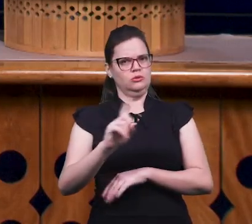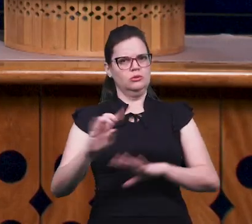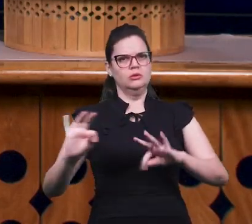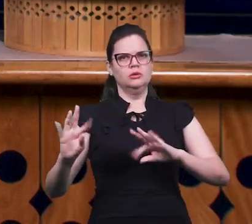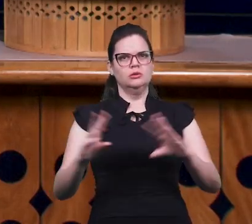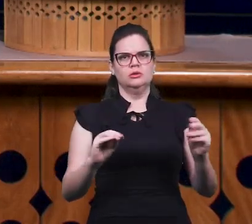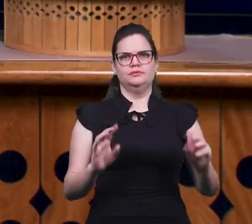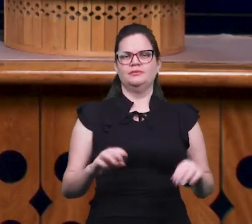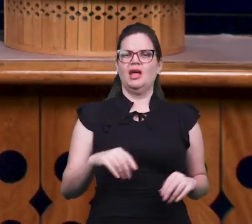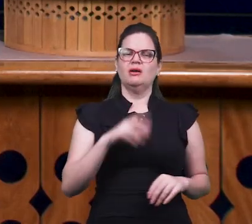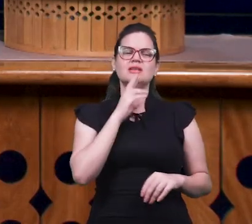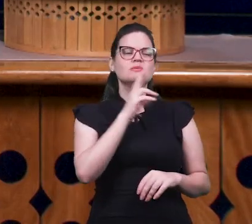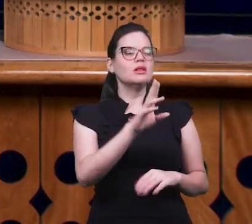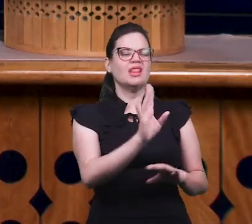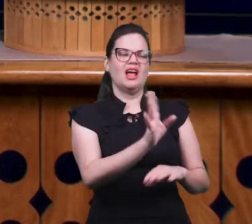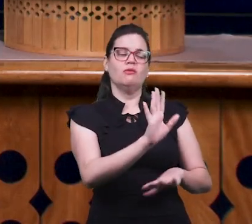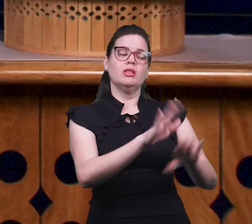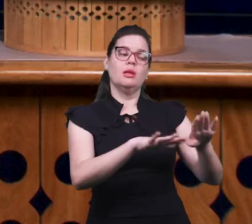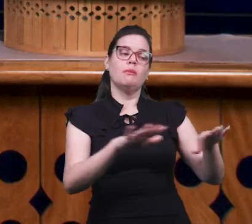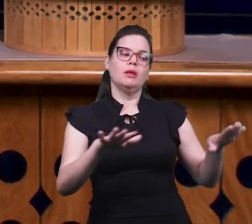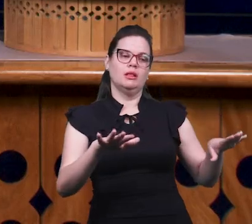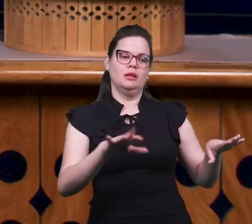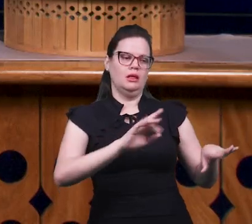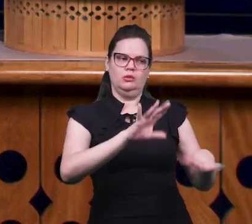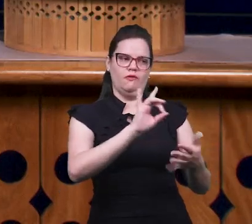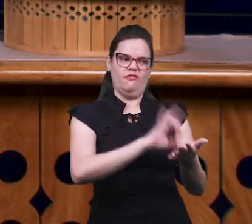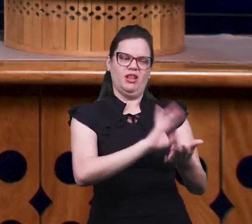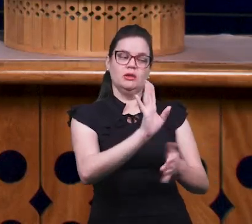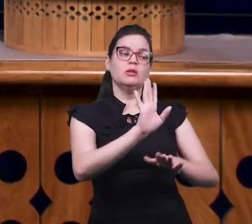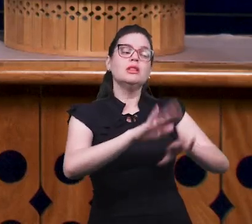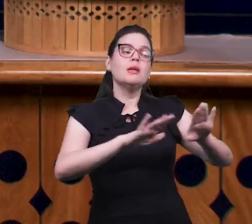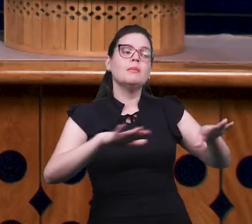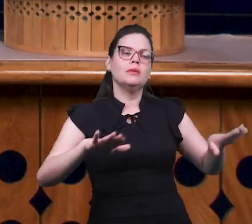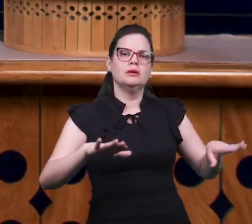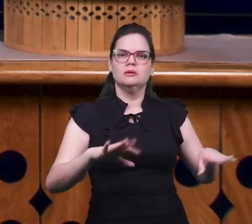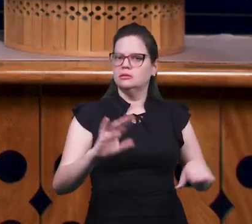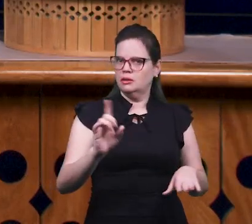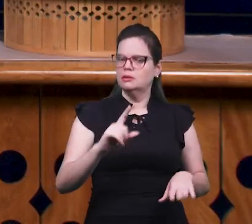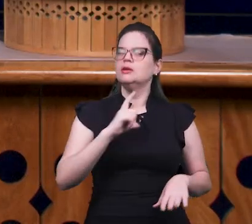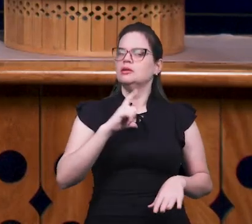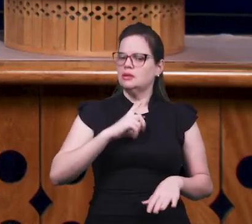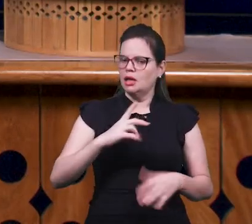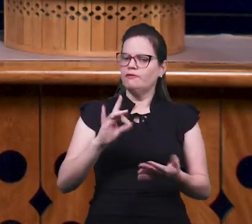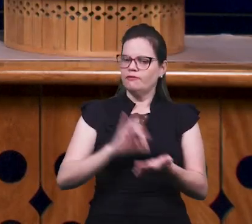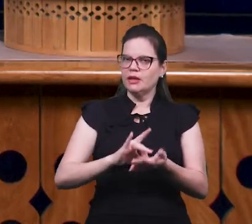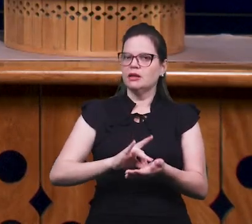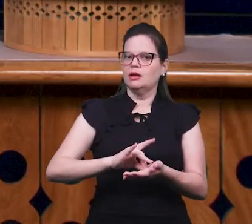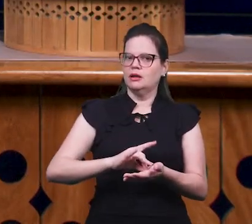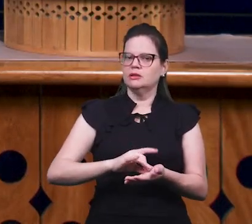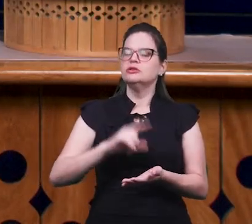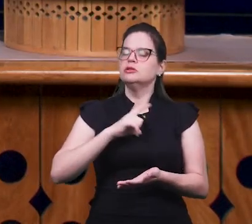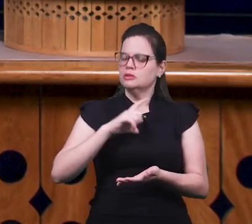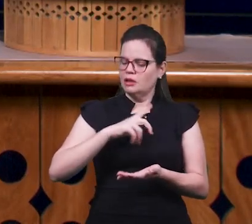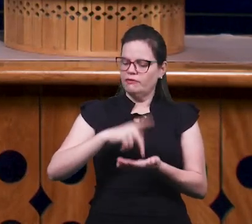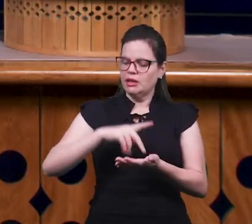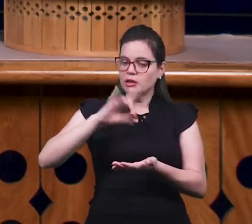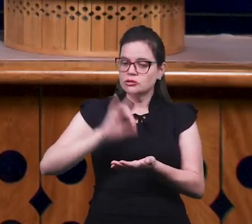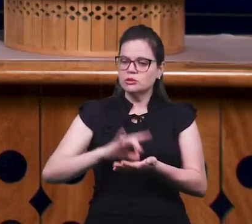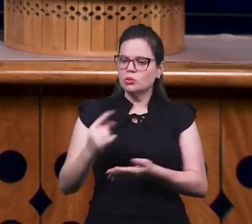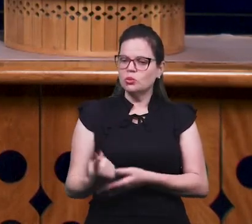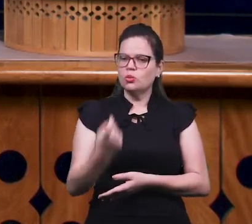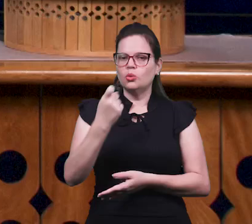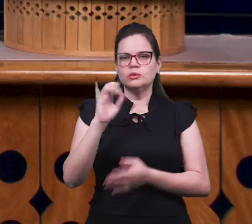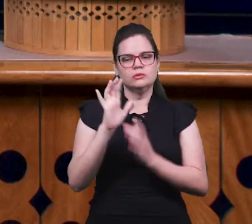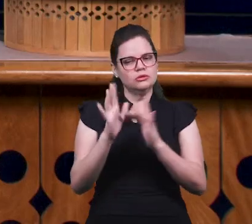você dá, não, isso é relativa. Não existe verdade absoluta. Tem verdade absoluta. Para nós, a verdade absoluta é o Senhor Jesus. Não tem